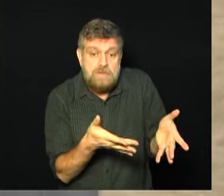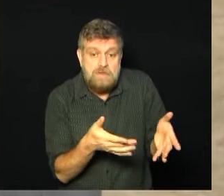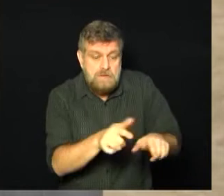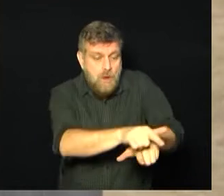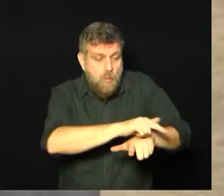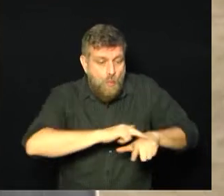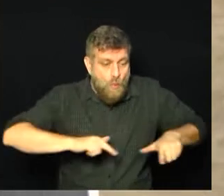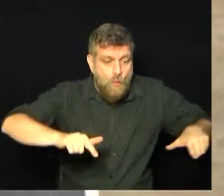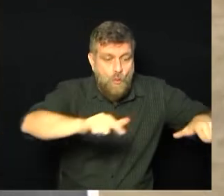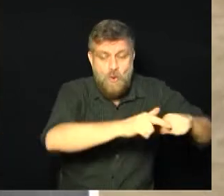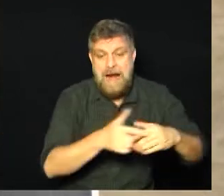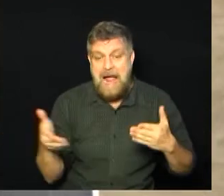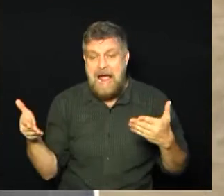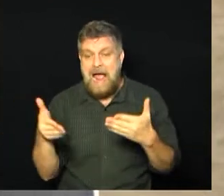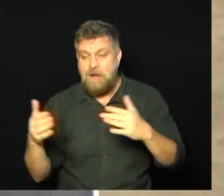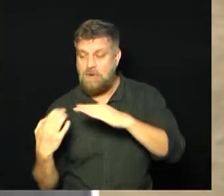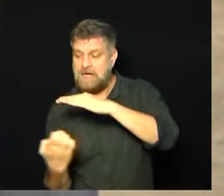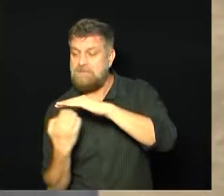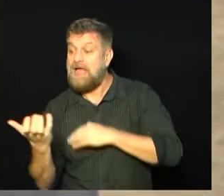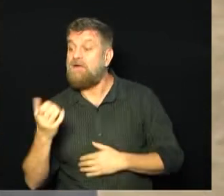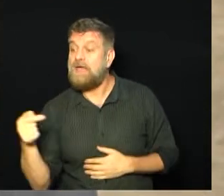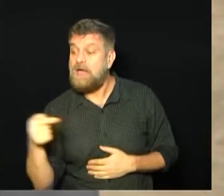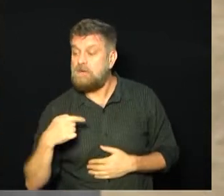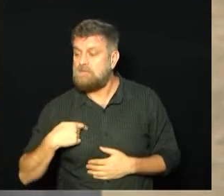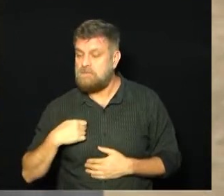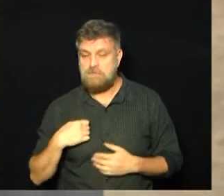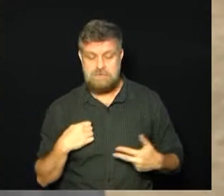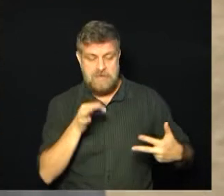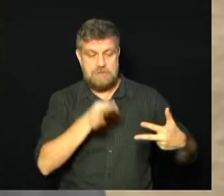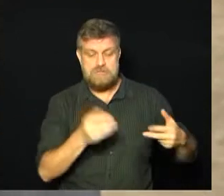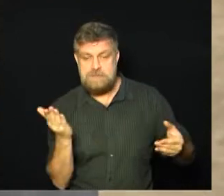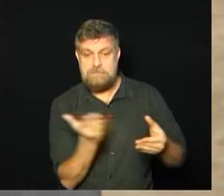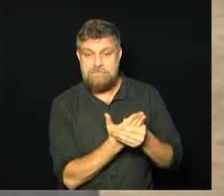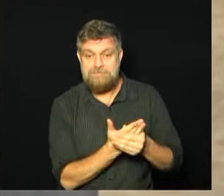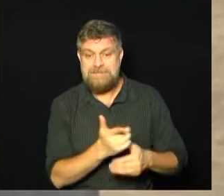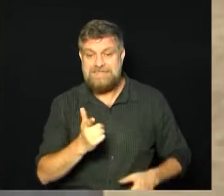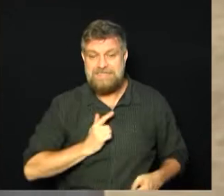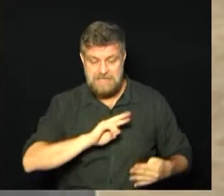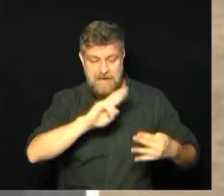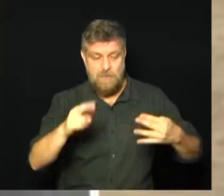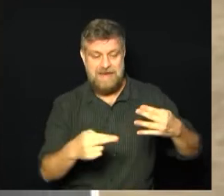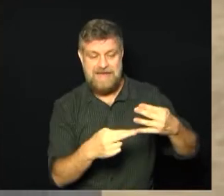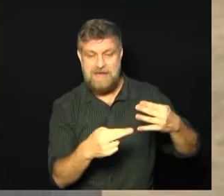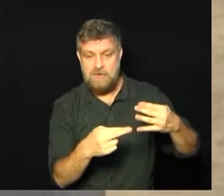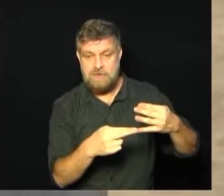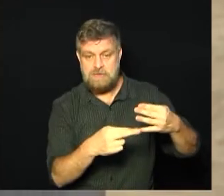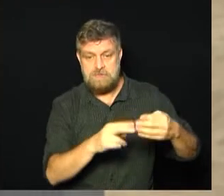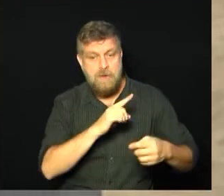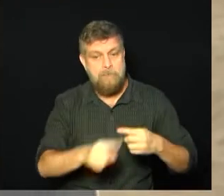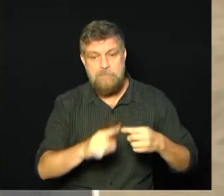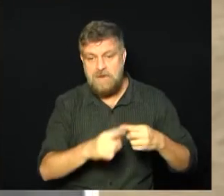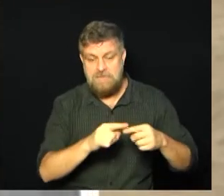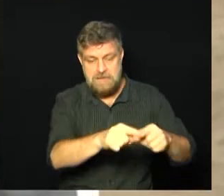origem, mas reivindicaram essa área na justiça e havia recursos impedindo